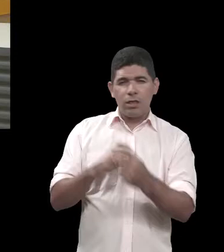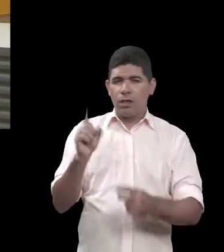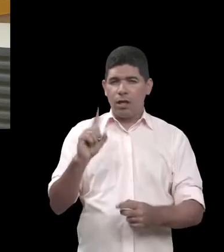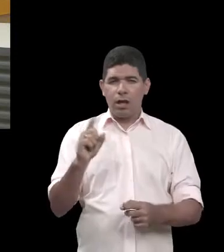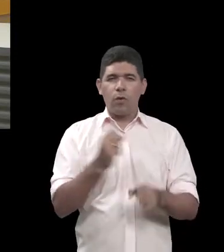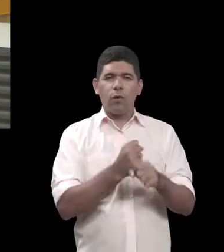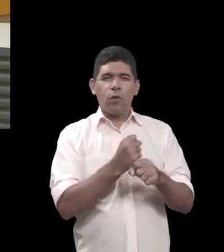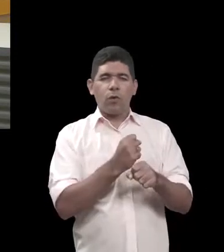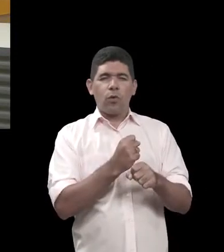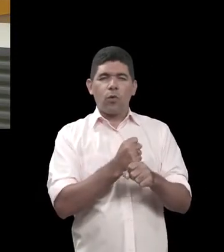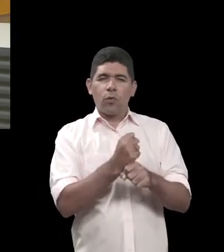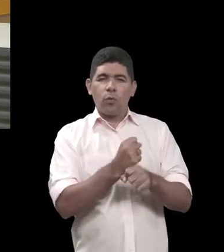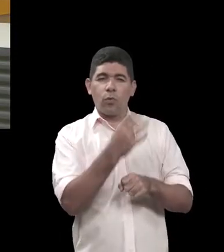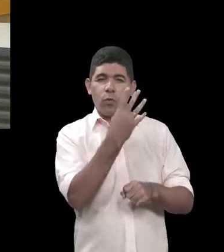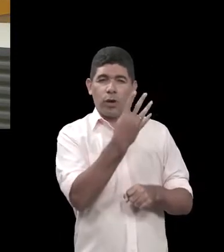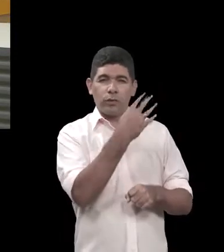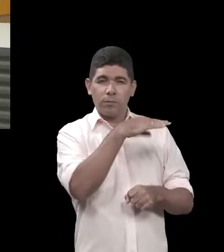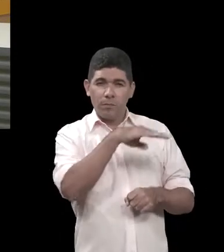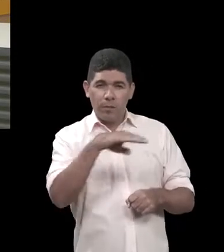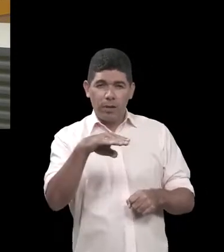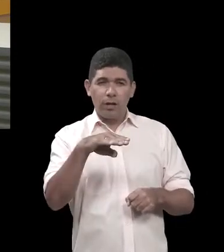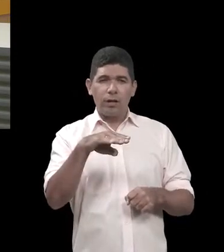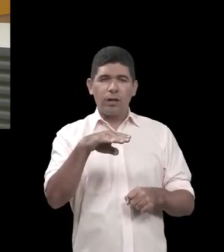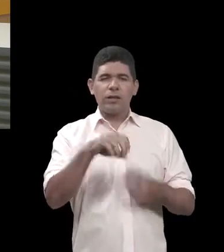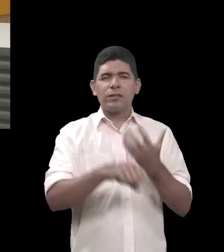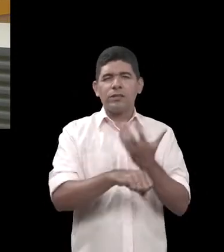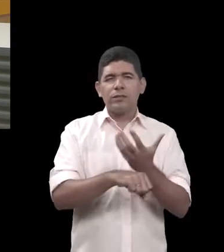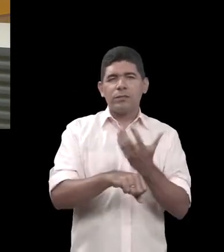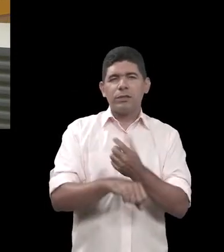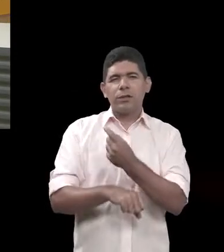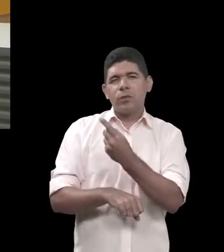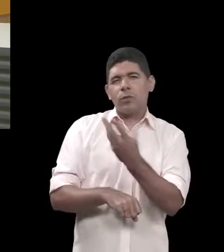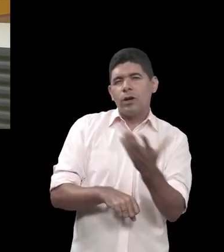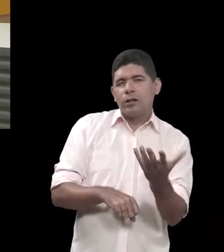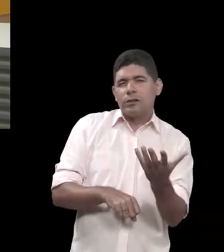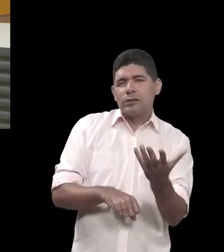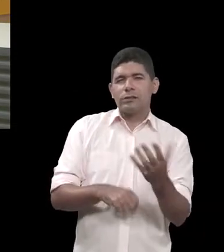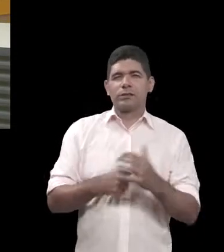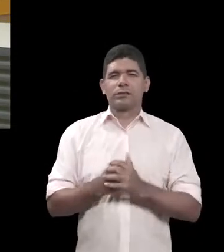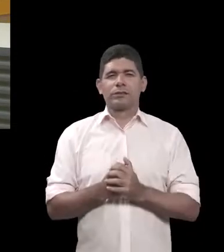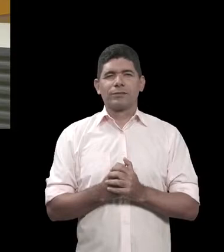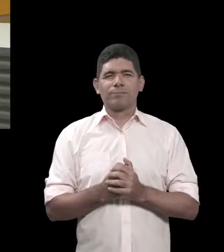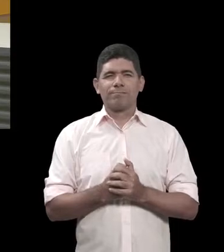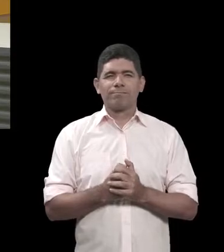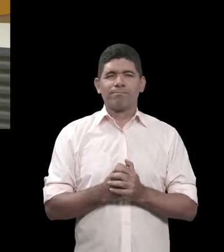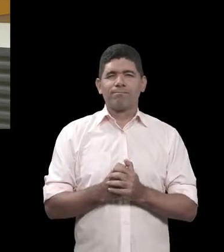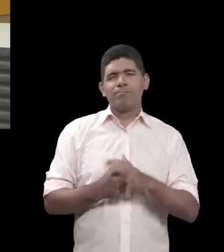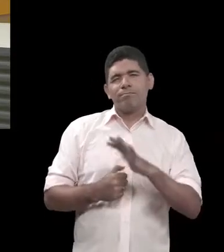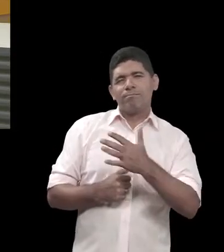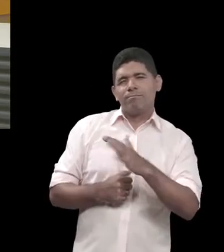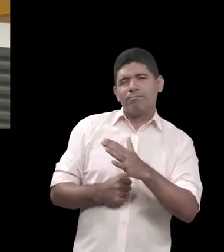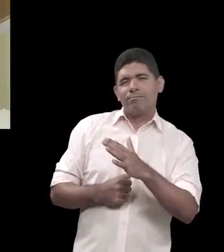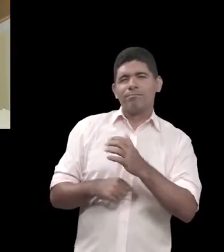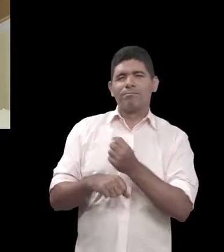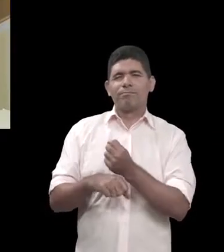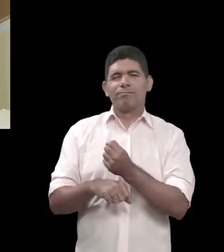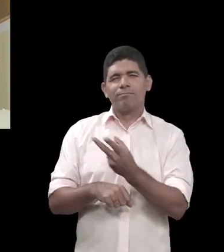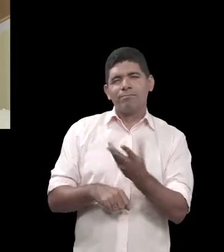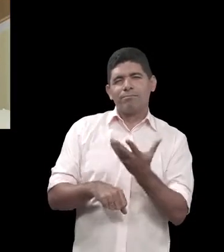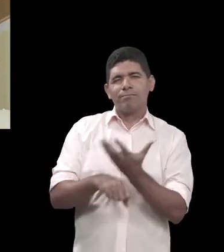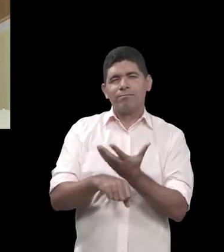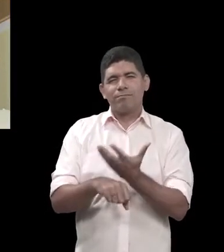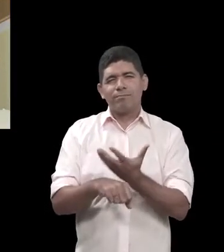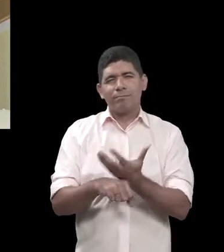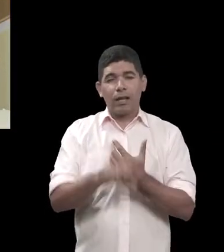menos? Nossa! Uma ideia por semestre, por exemplo. Por semestre o aluno cursa aproximadamente 4 ou